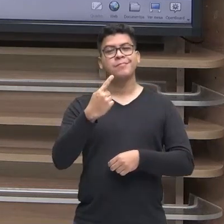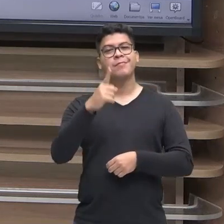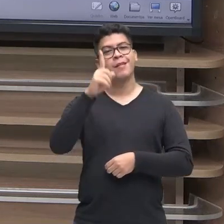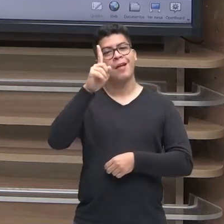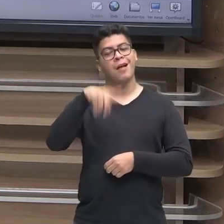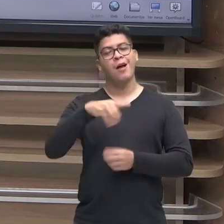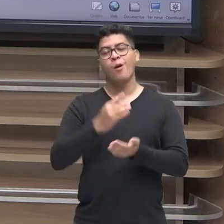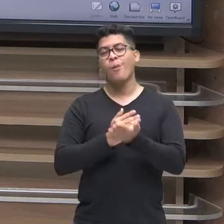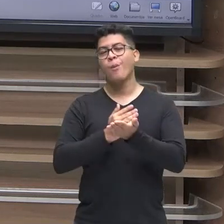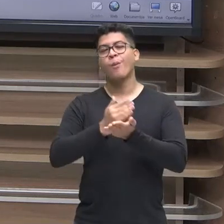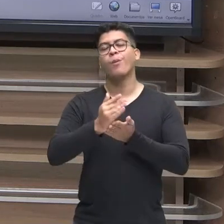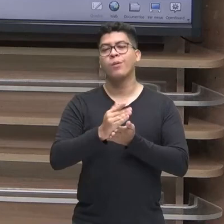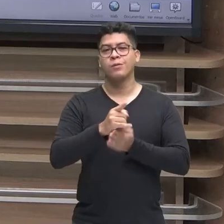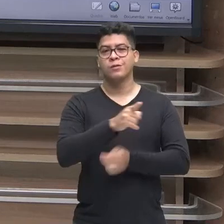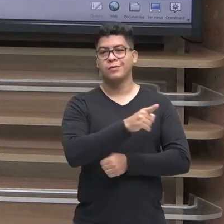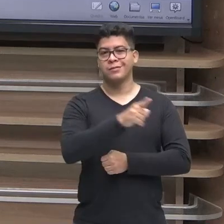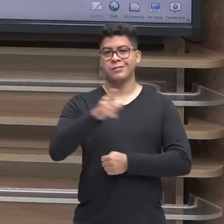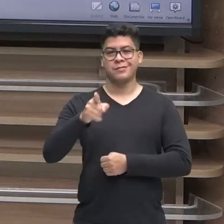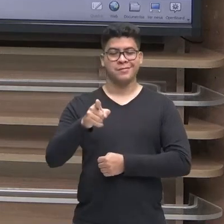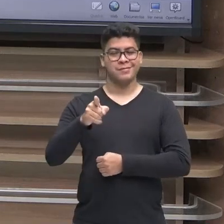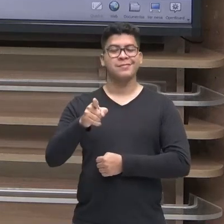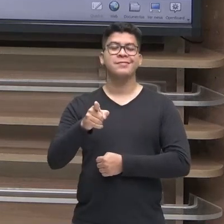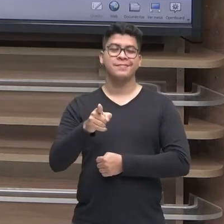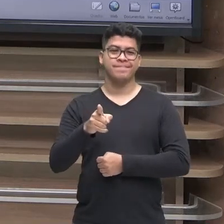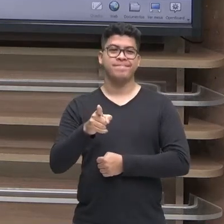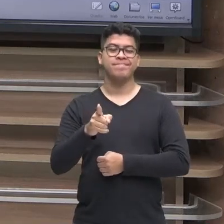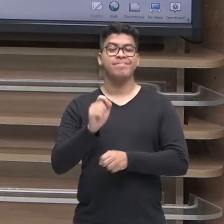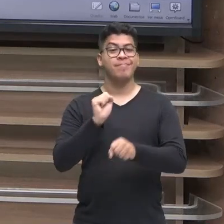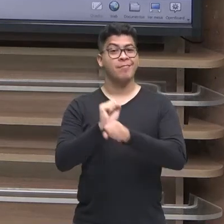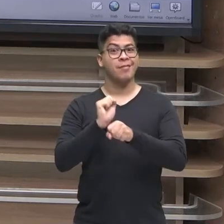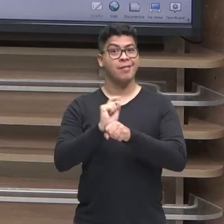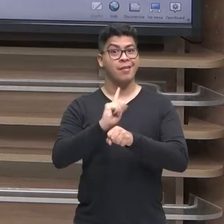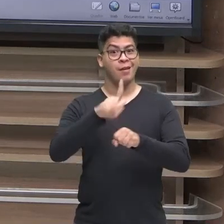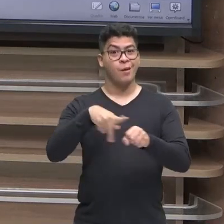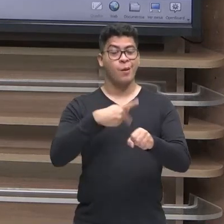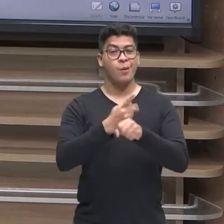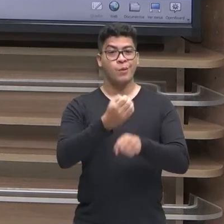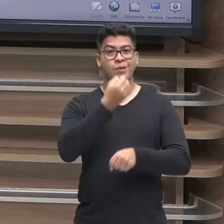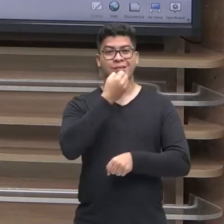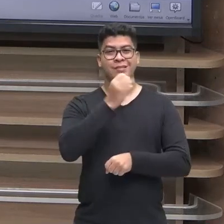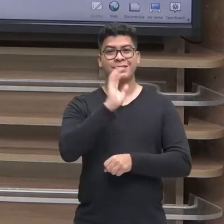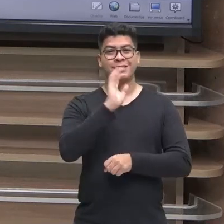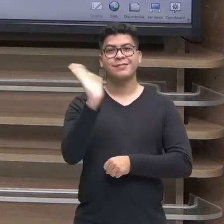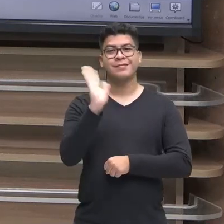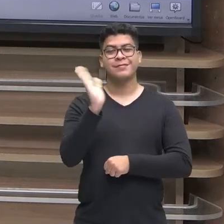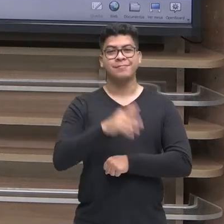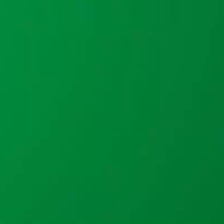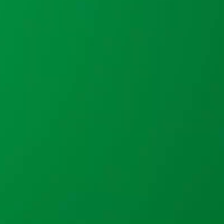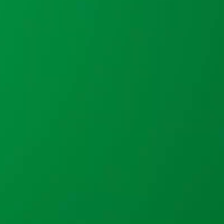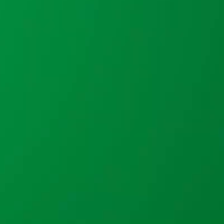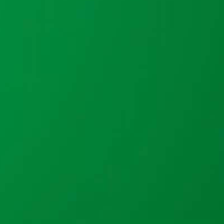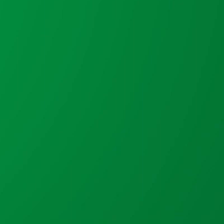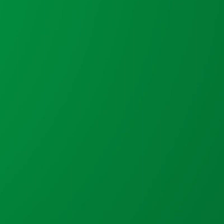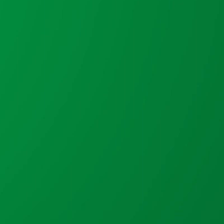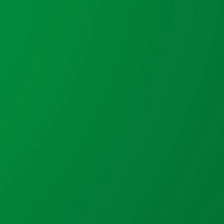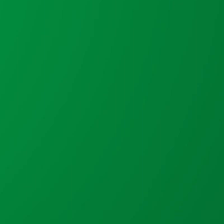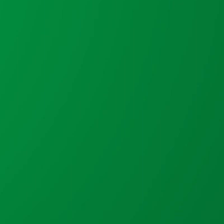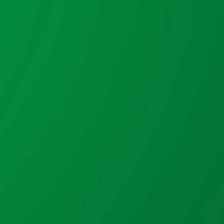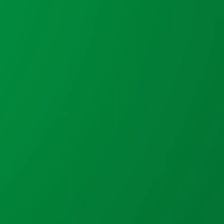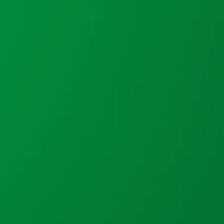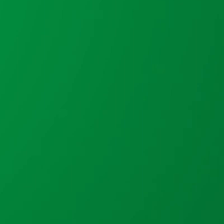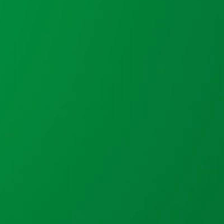esse foi o primeiro passo para todos vocês certo espero revê-los em breve até outro dia né